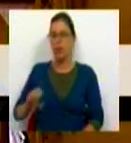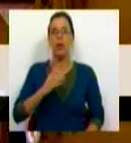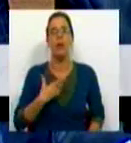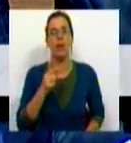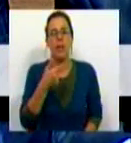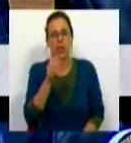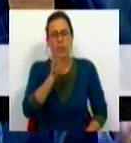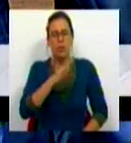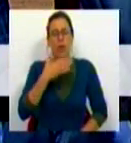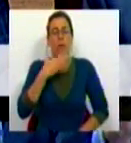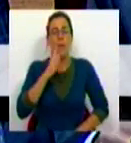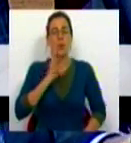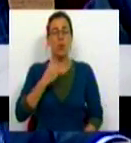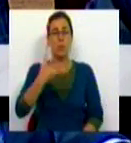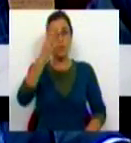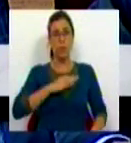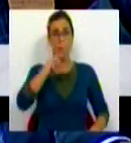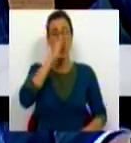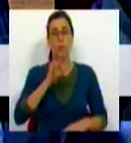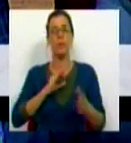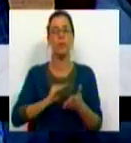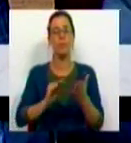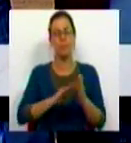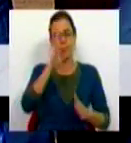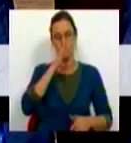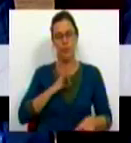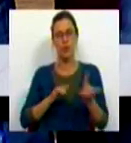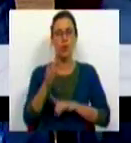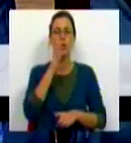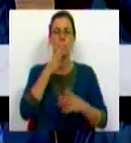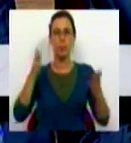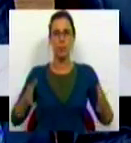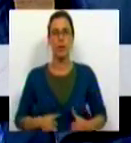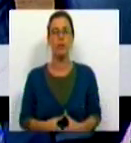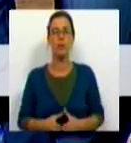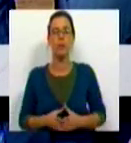Obrigada, Sr. Presidente, Sr. Ministro, Srs. Secretários de Estado, Sras. E Srs. Deputados.